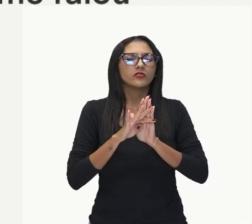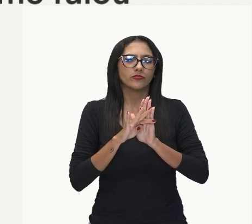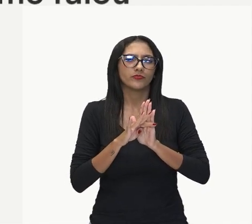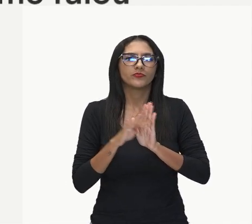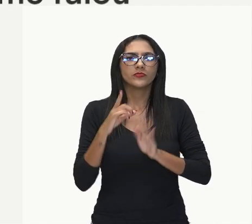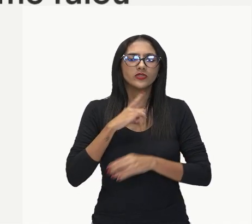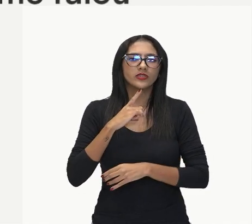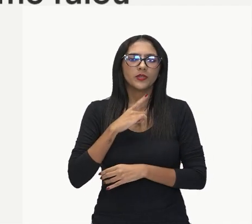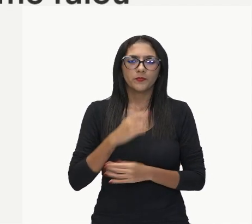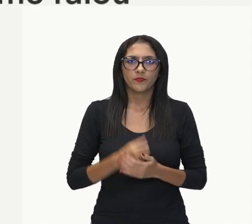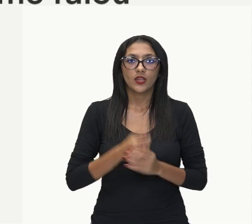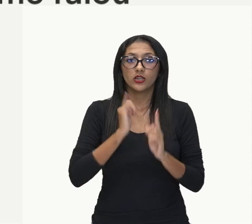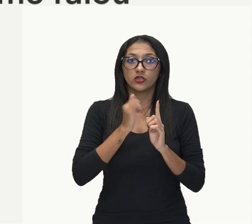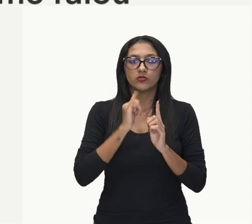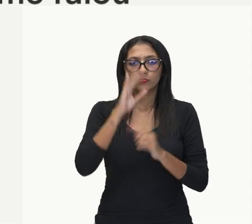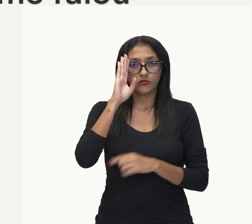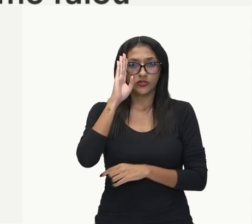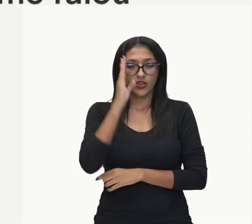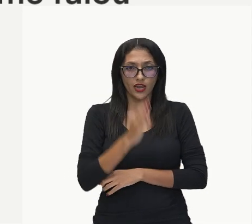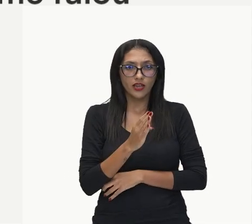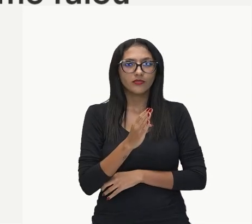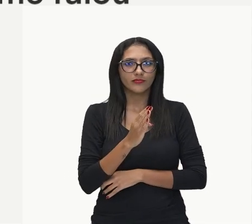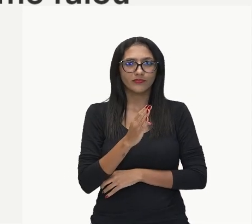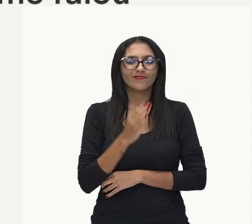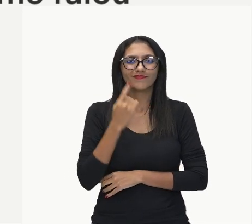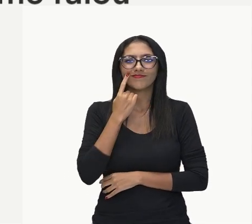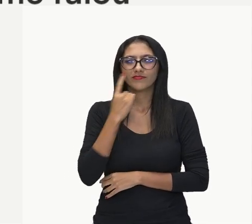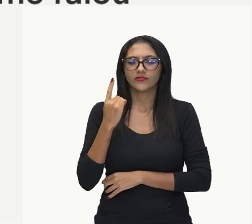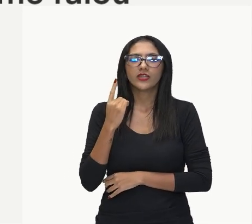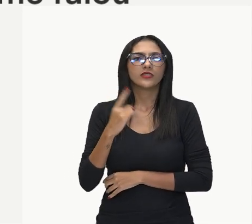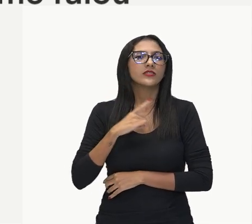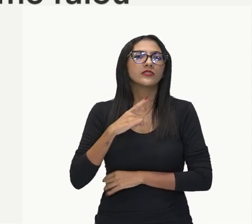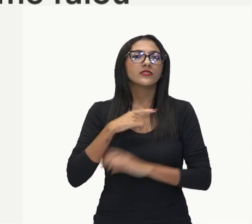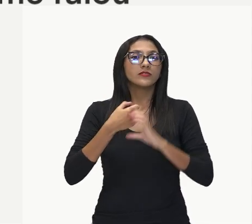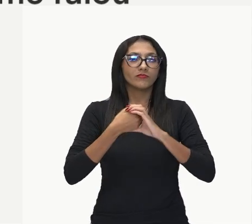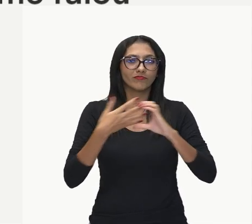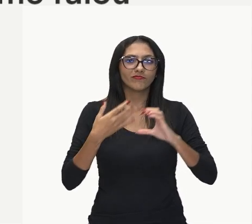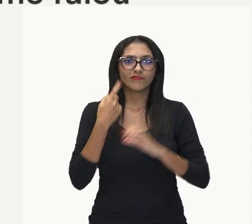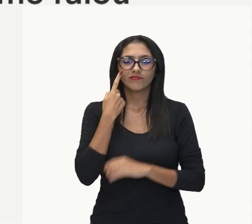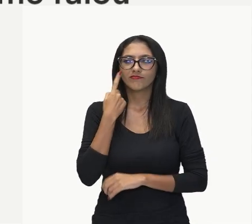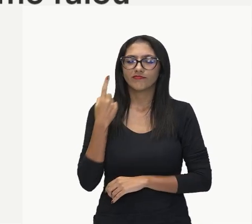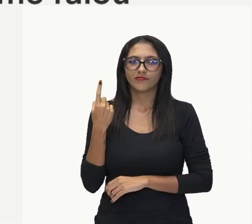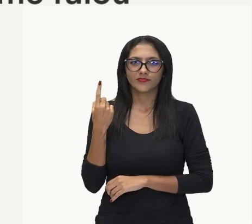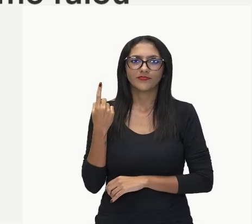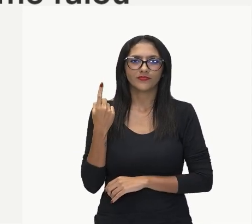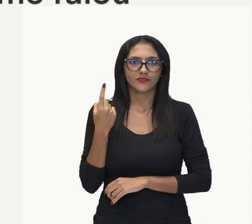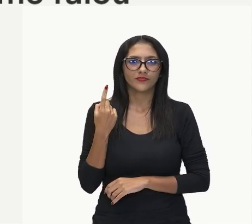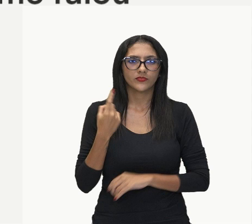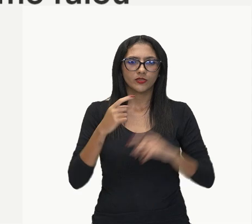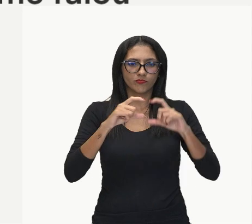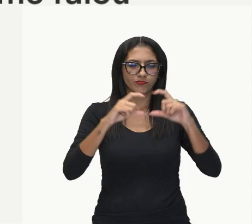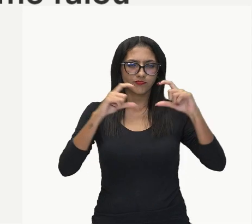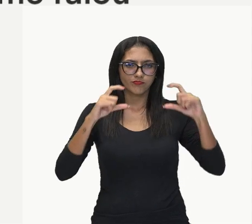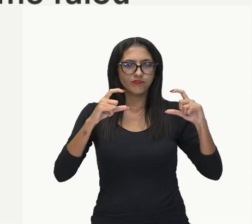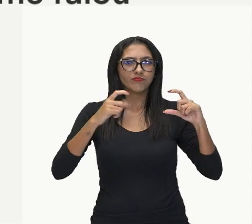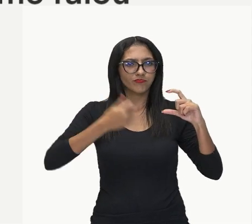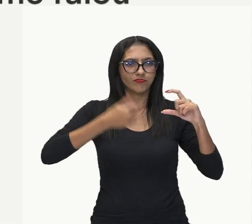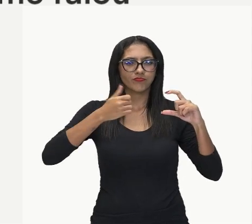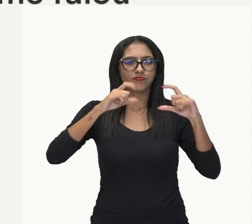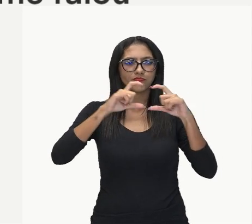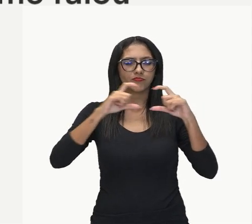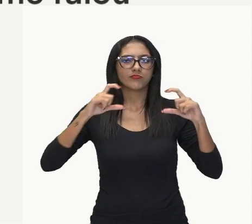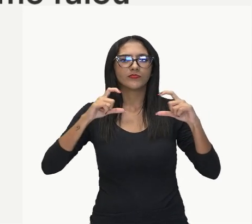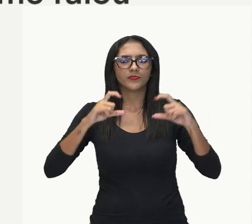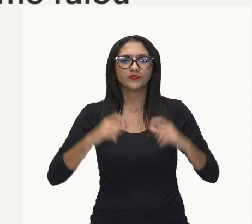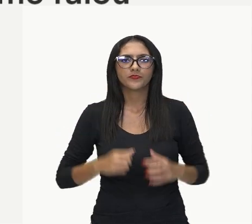temos discurso direto, mais uma vez relembrando aqui, olha a narração, ok? Então perceba que